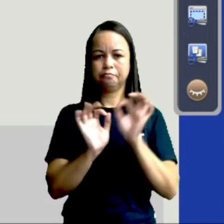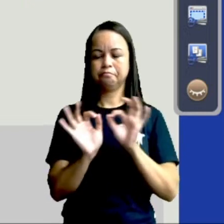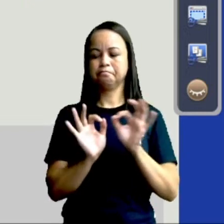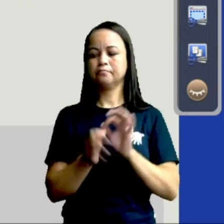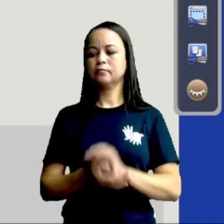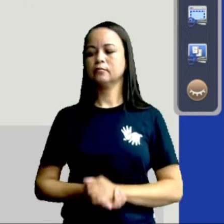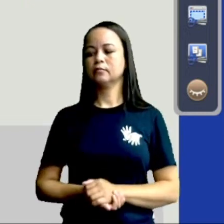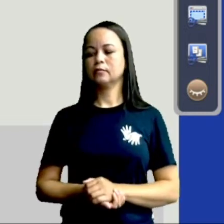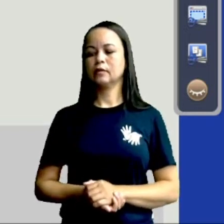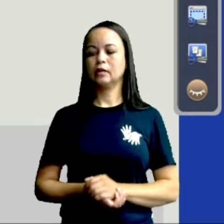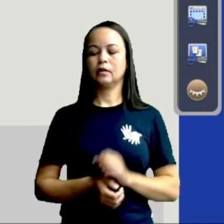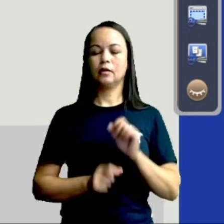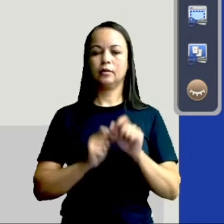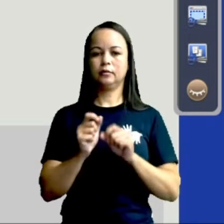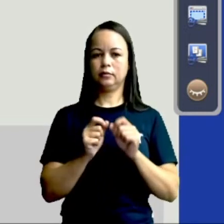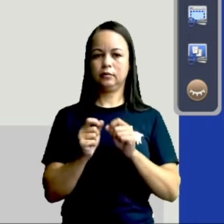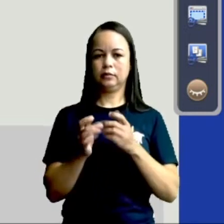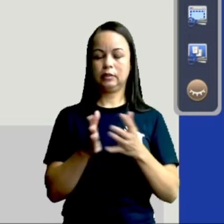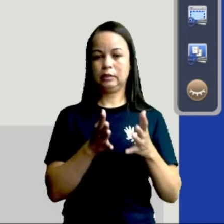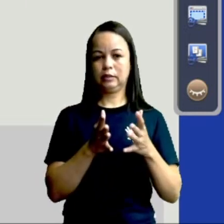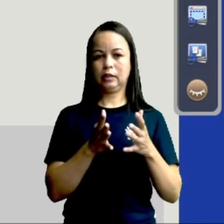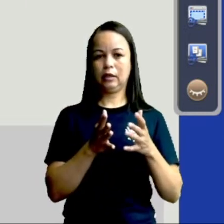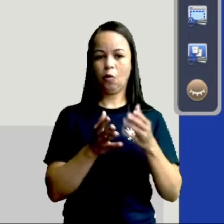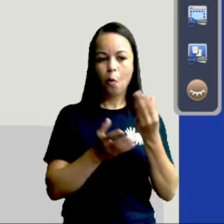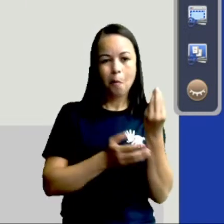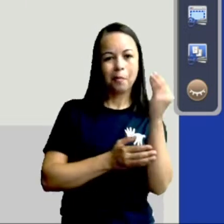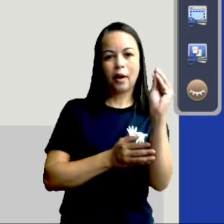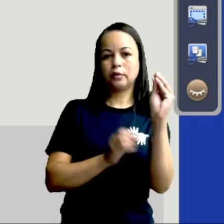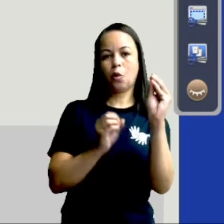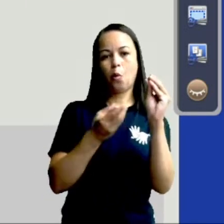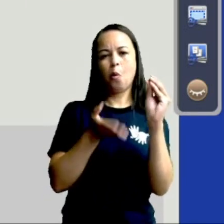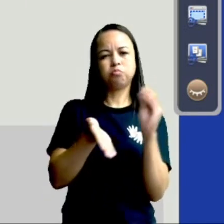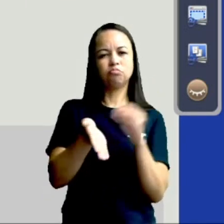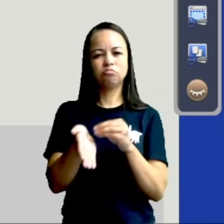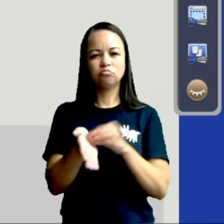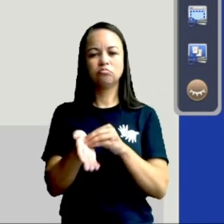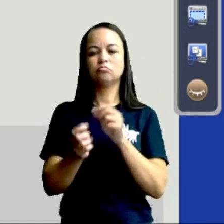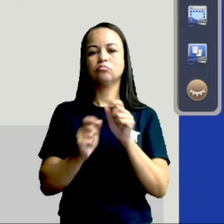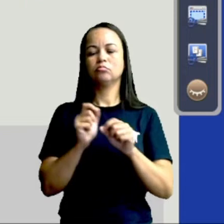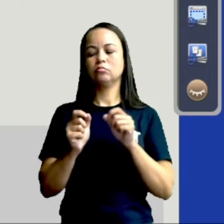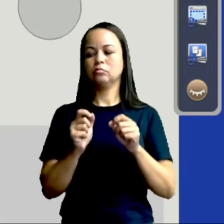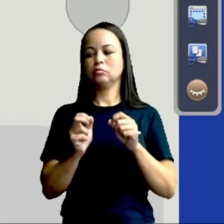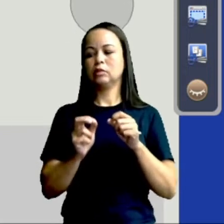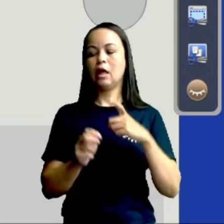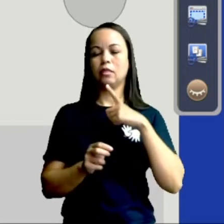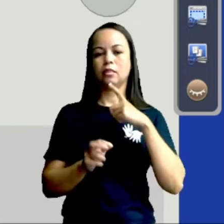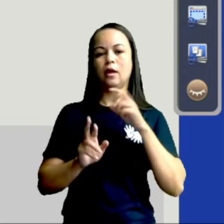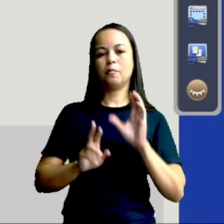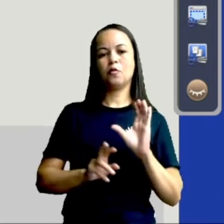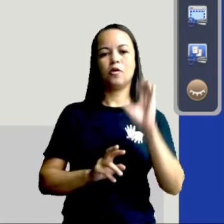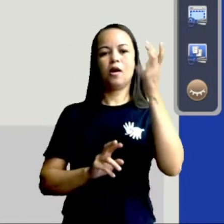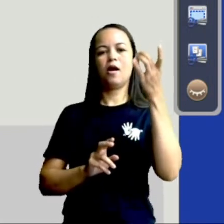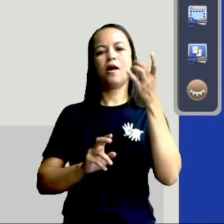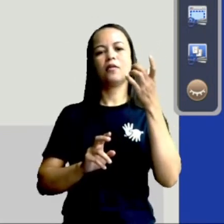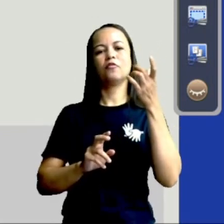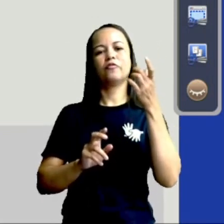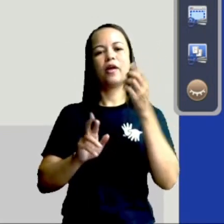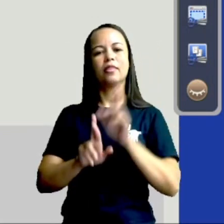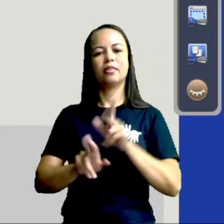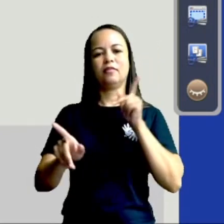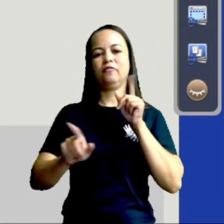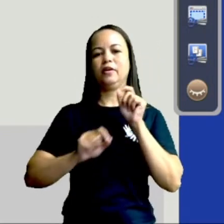na forma completa ou na incompleta, então nós temos maneiras diferentes de resolver as